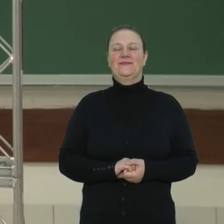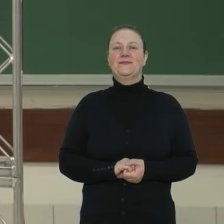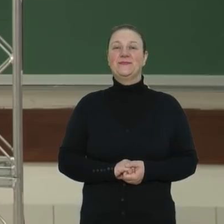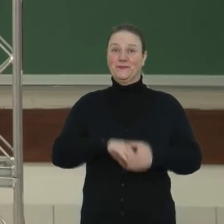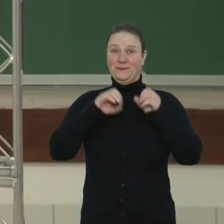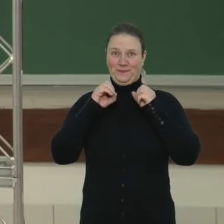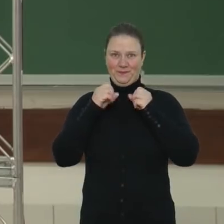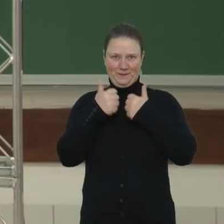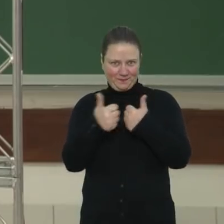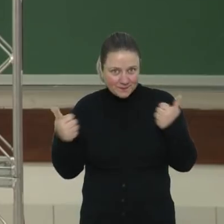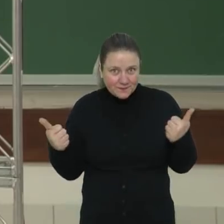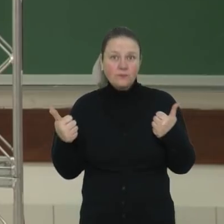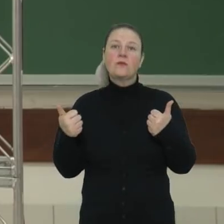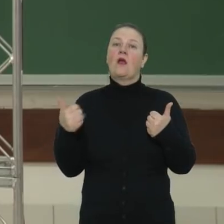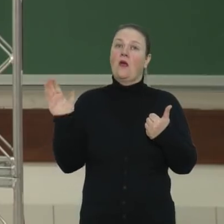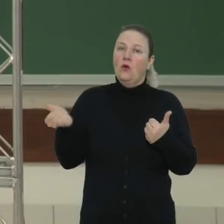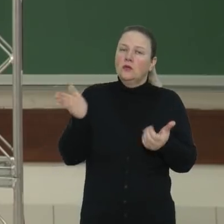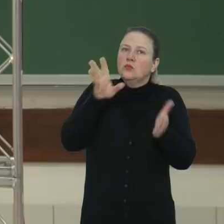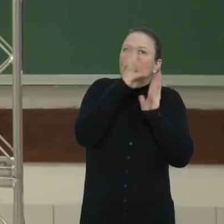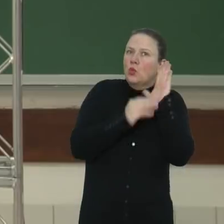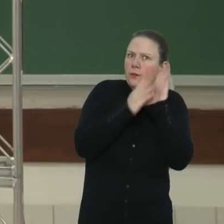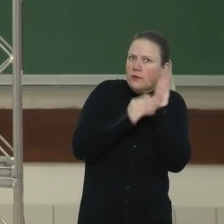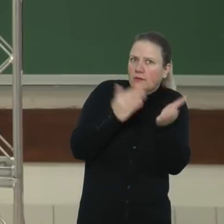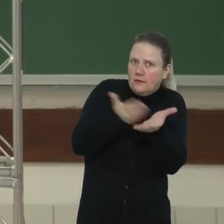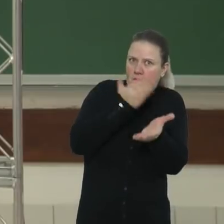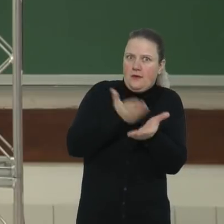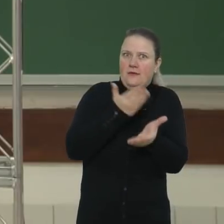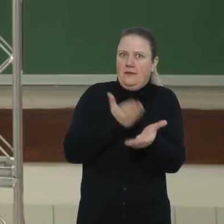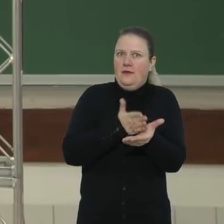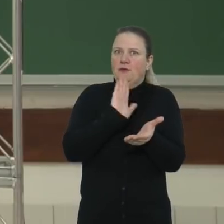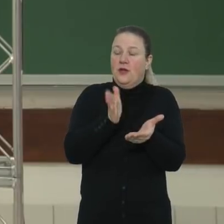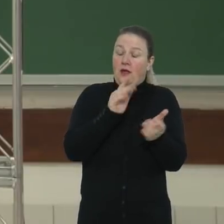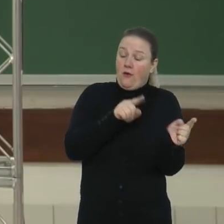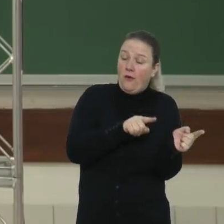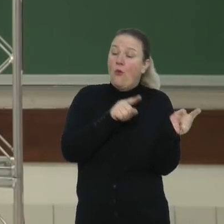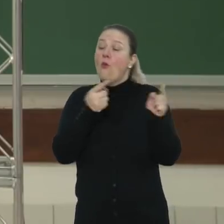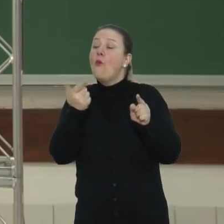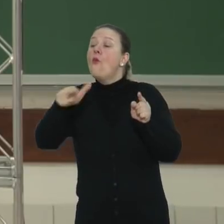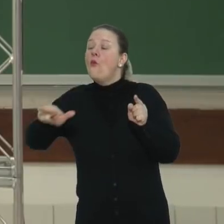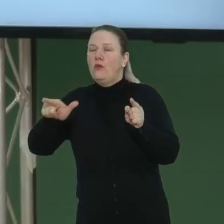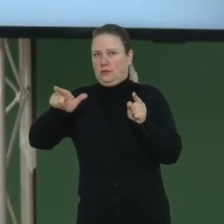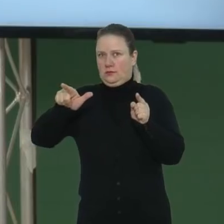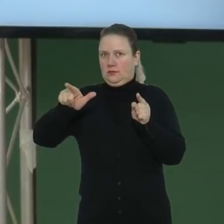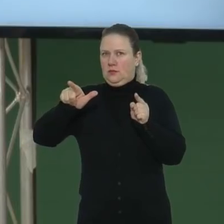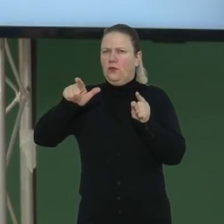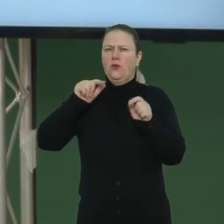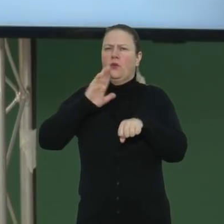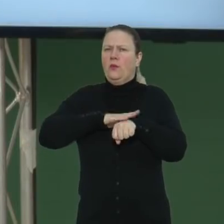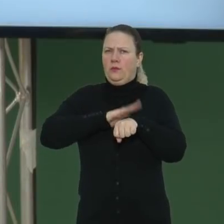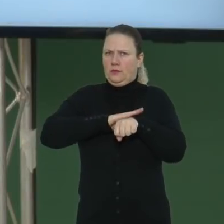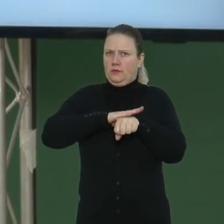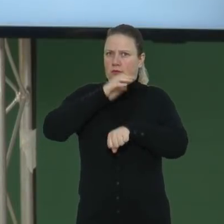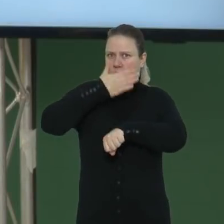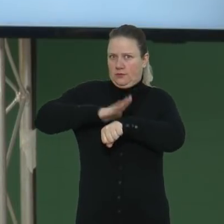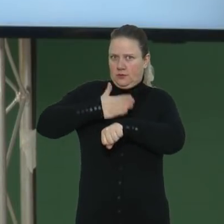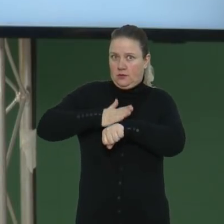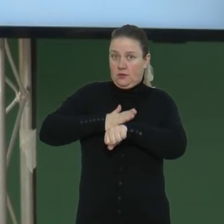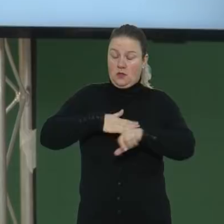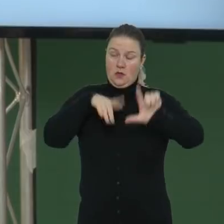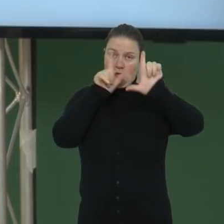Tudo bem, pessoal? Então agora vocês já registraram e agora a gente vai passar para o próximo passo desse exercício. O próximo passo aqui, ó, ele é a letra